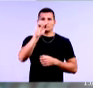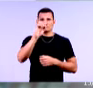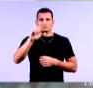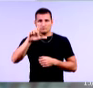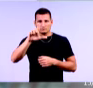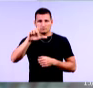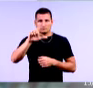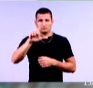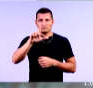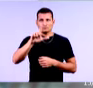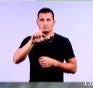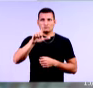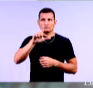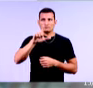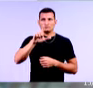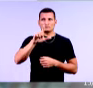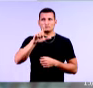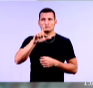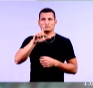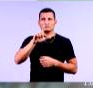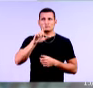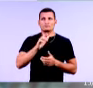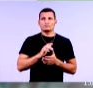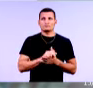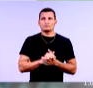a classe é carro, gente, olha aqui.